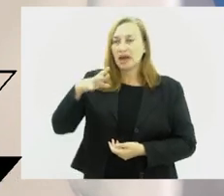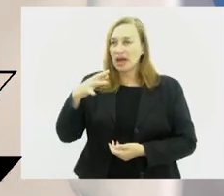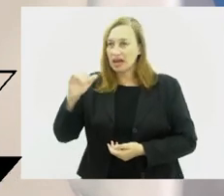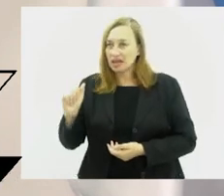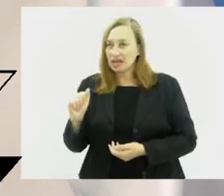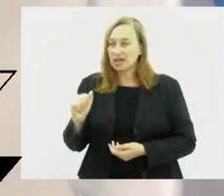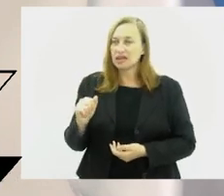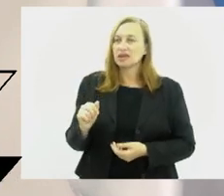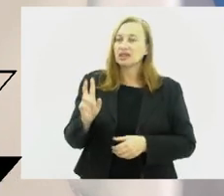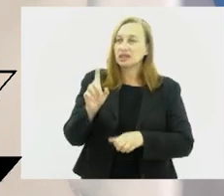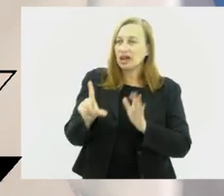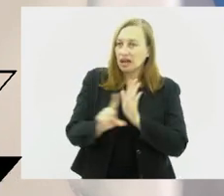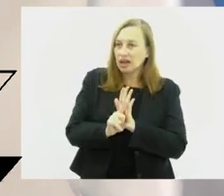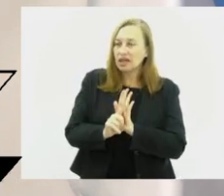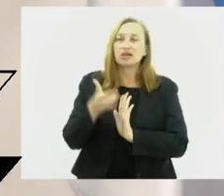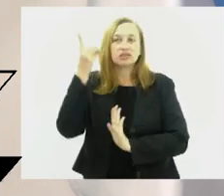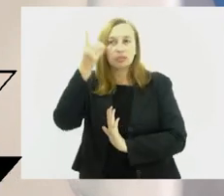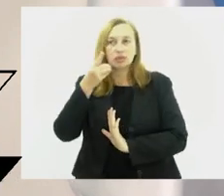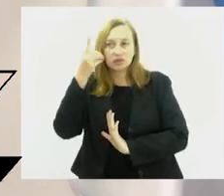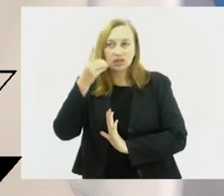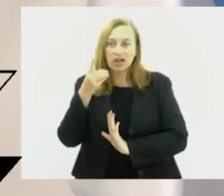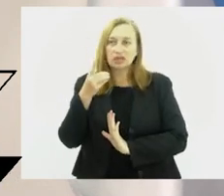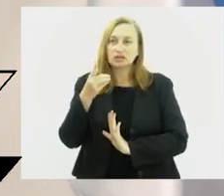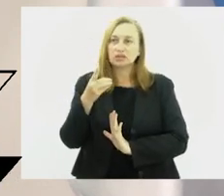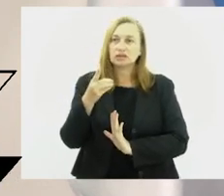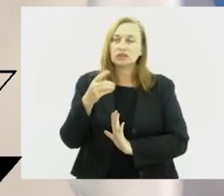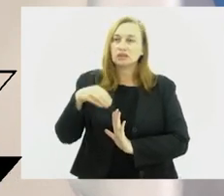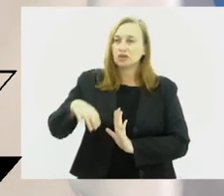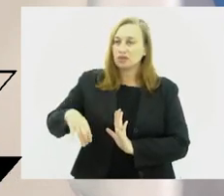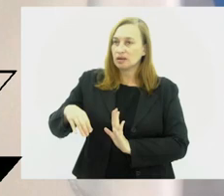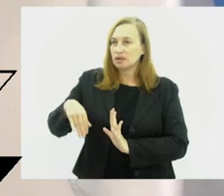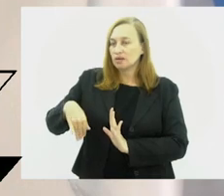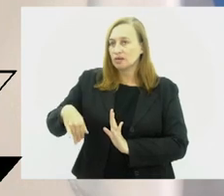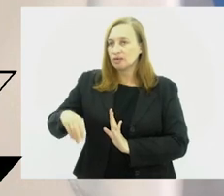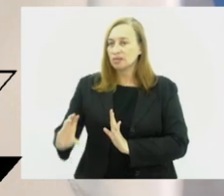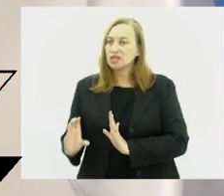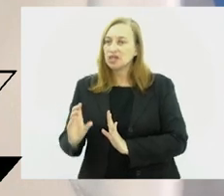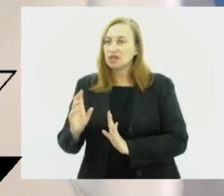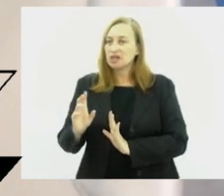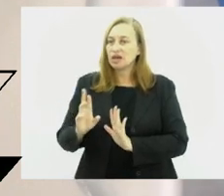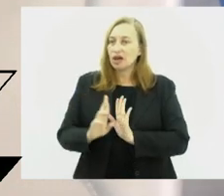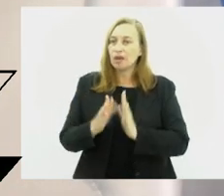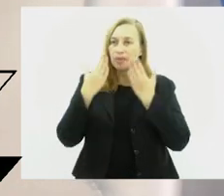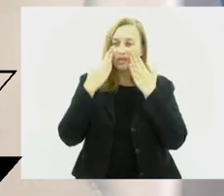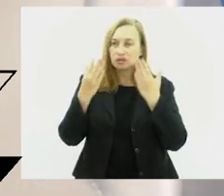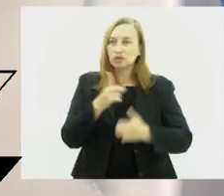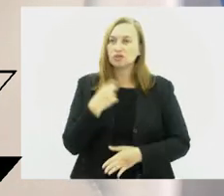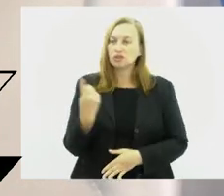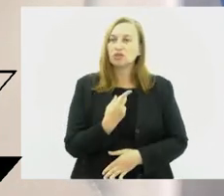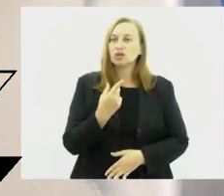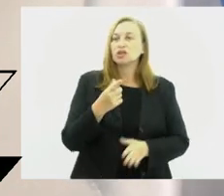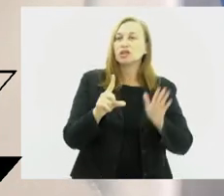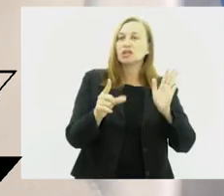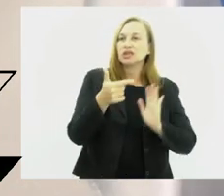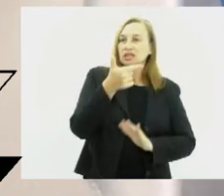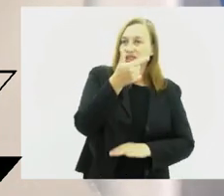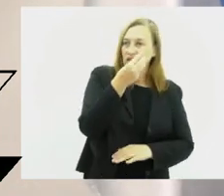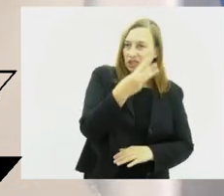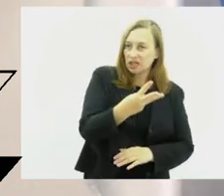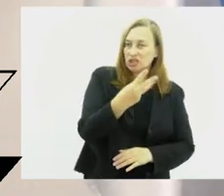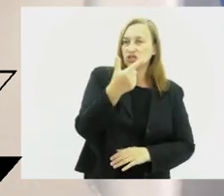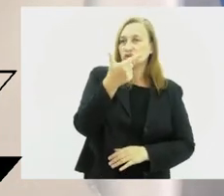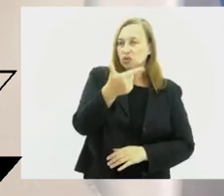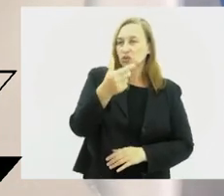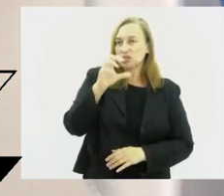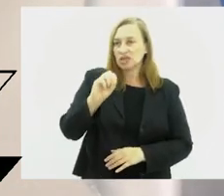das leis que o deputado Mink nos apresentou no início de sua fala, que é a 3.205 de 99, a